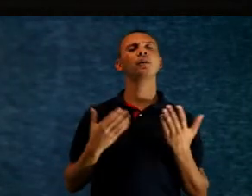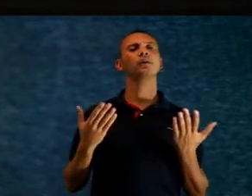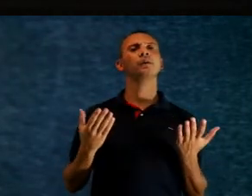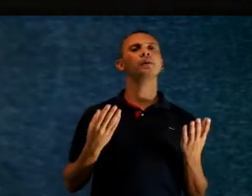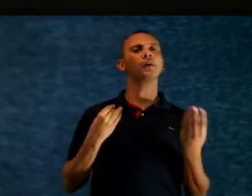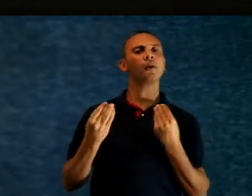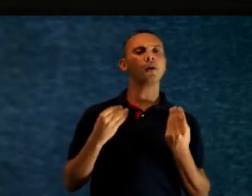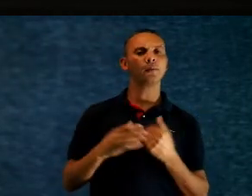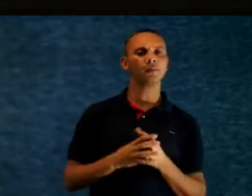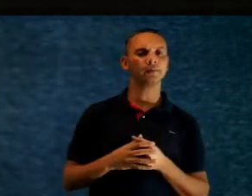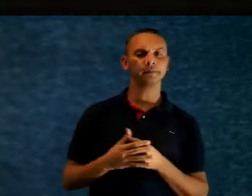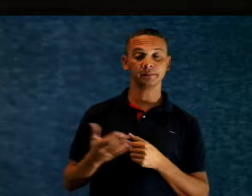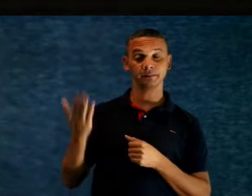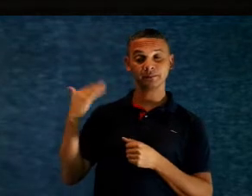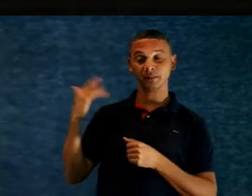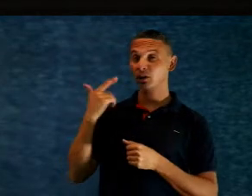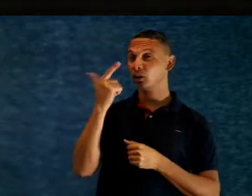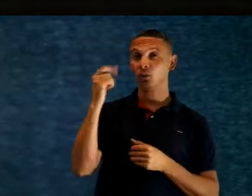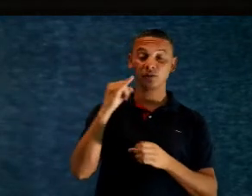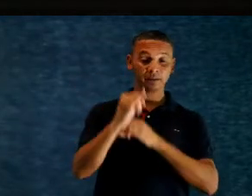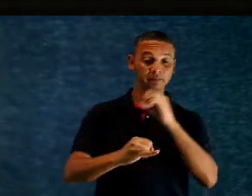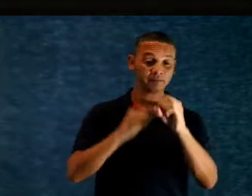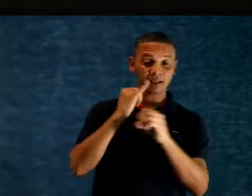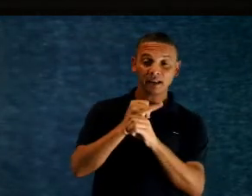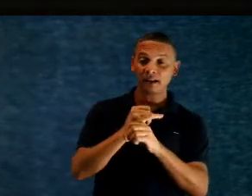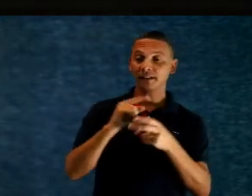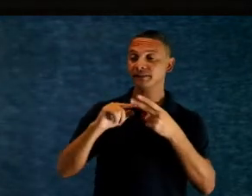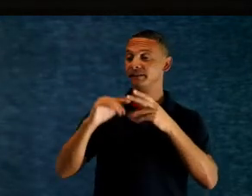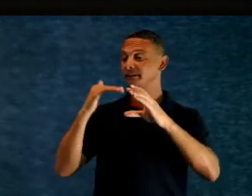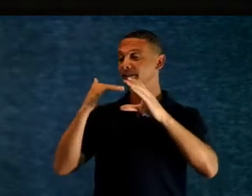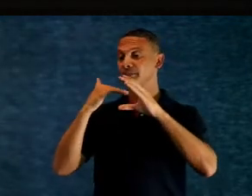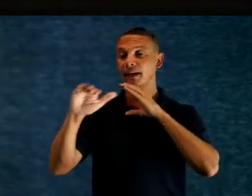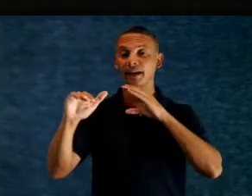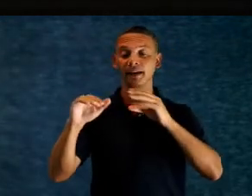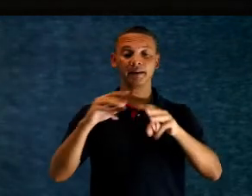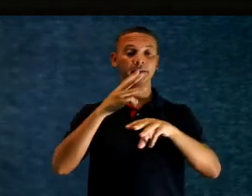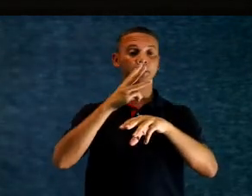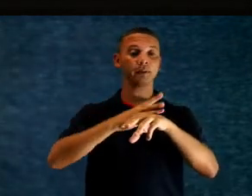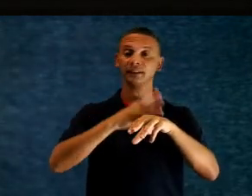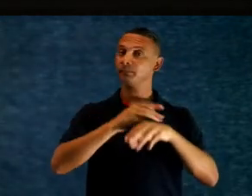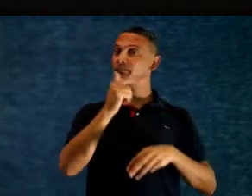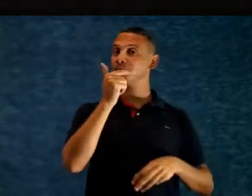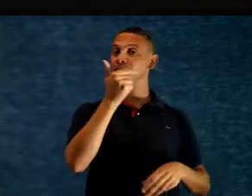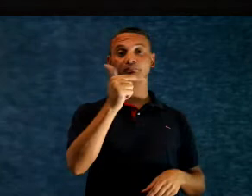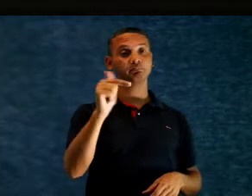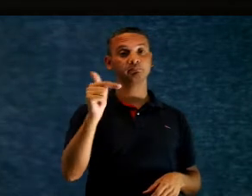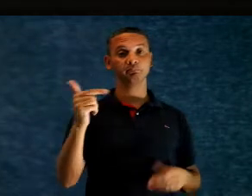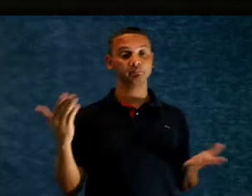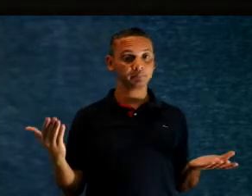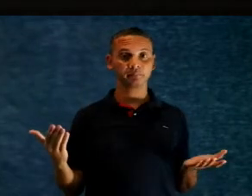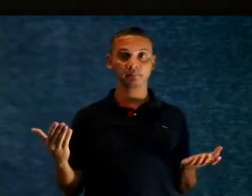Argentina. E como é que ficou a convivência dela com Drummond num